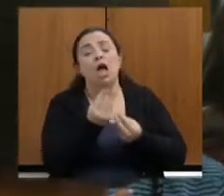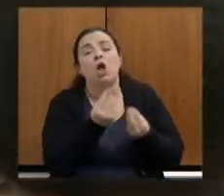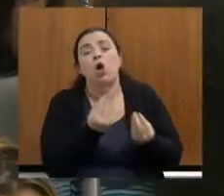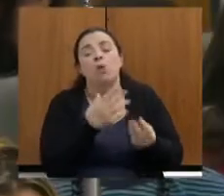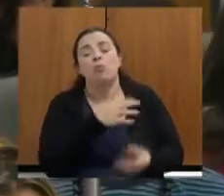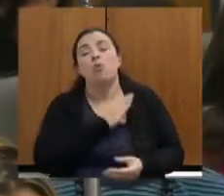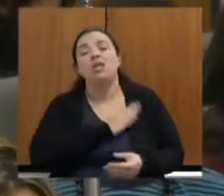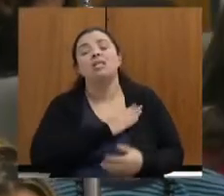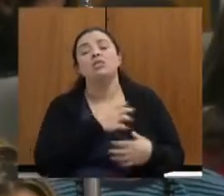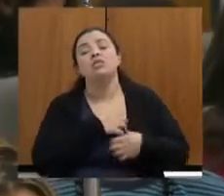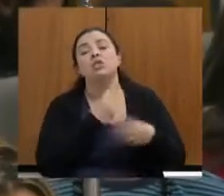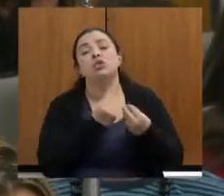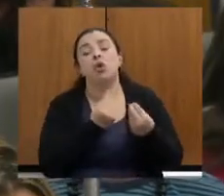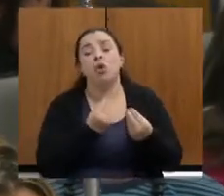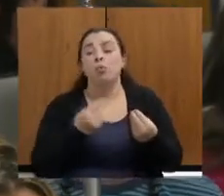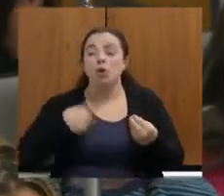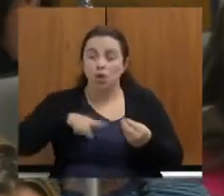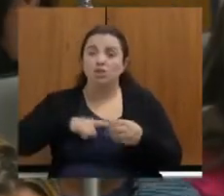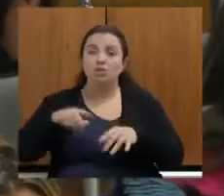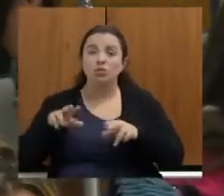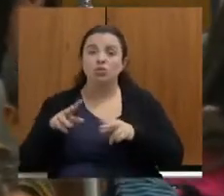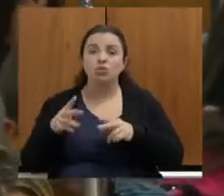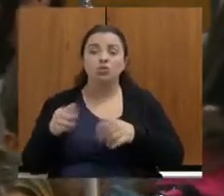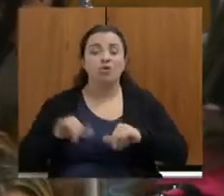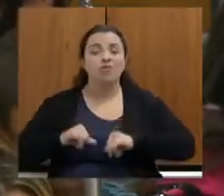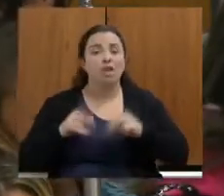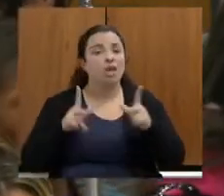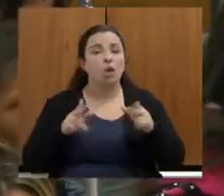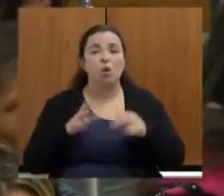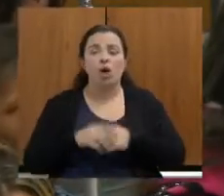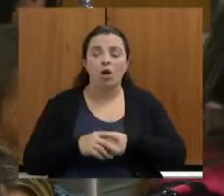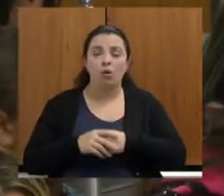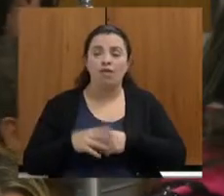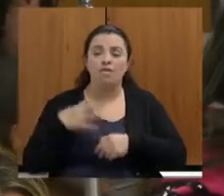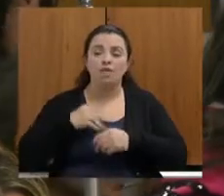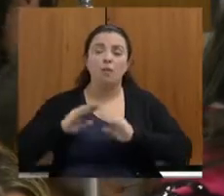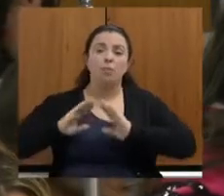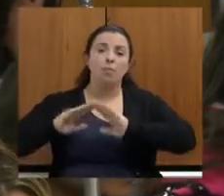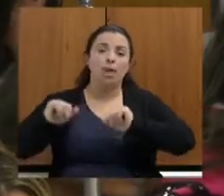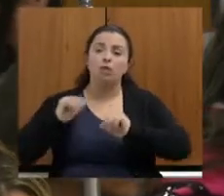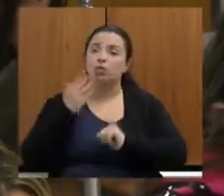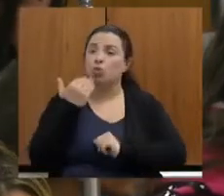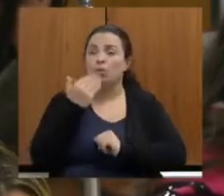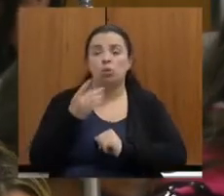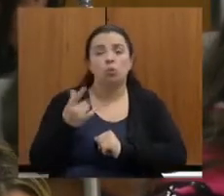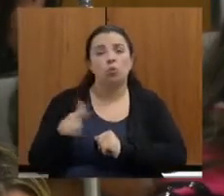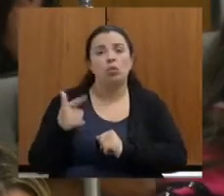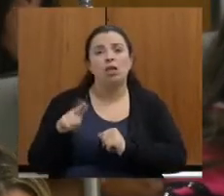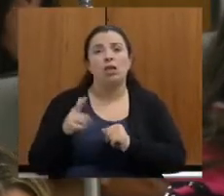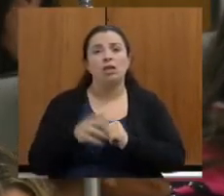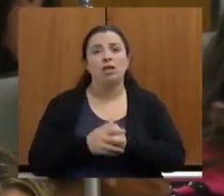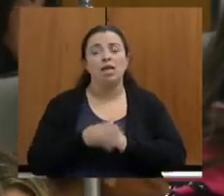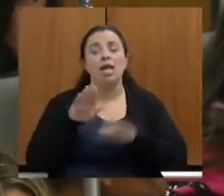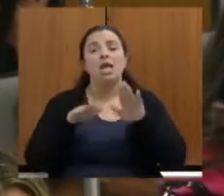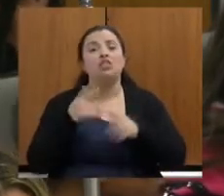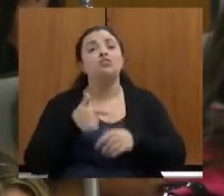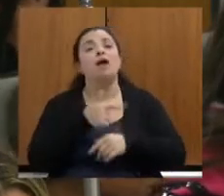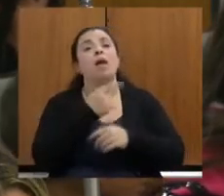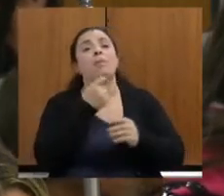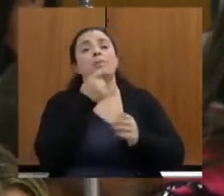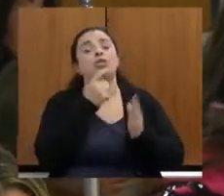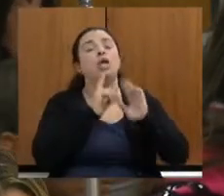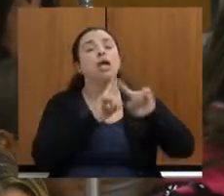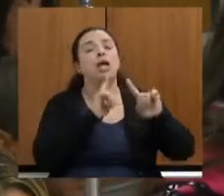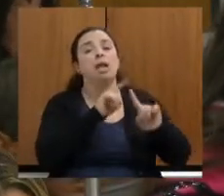nós duas somos iguais muito fala comigo ele tem uma renda tanto da minha casa civil com que eu pego examinar os óculos longo da nossa cara ainda e do meu